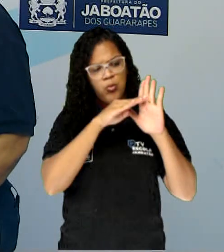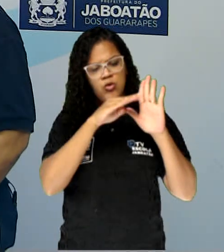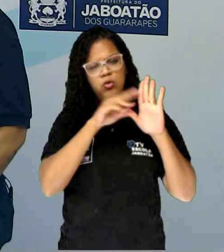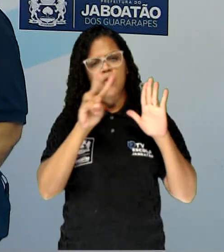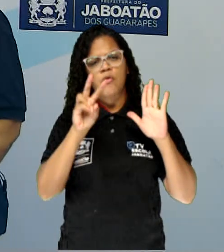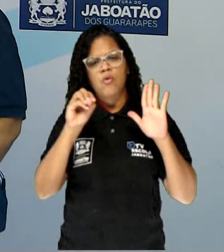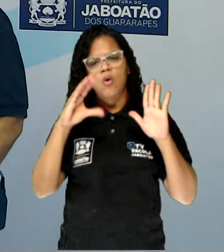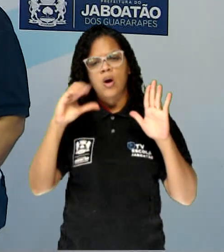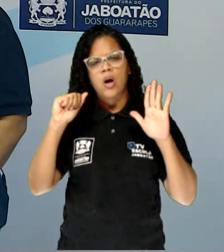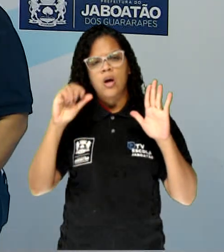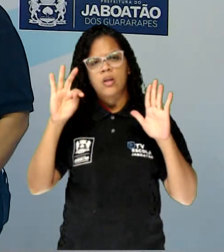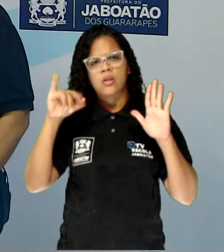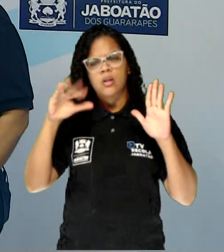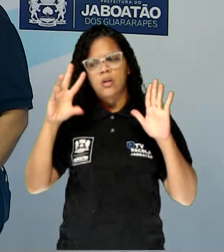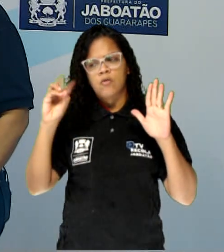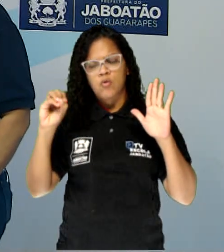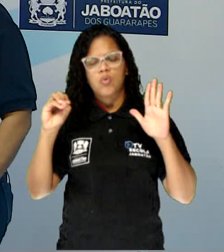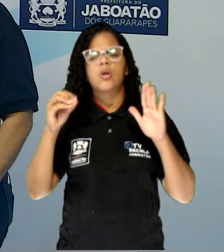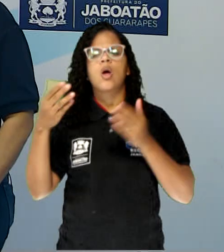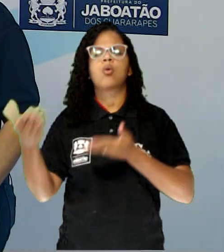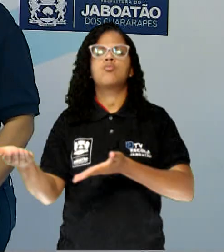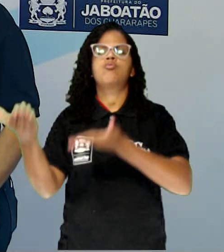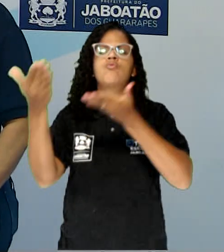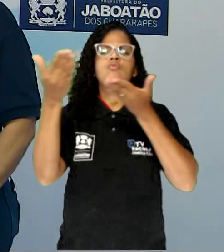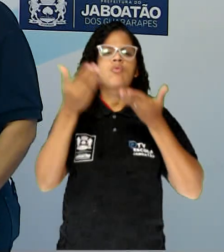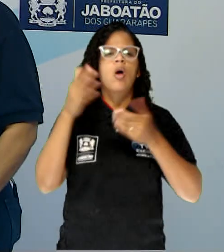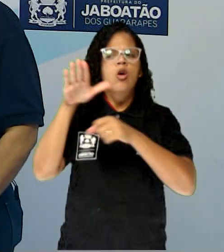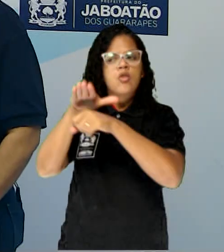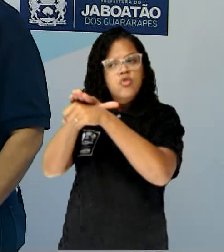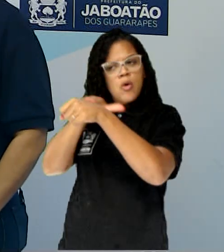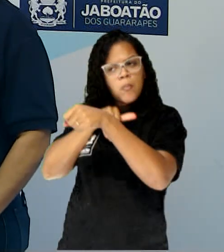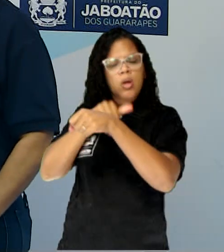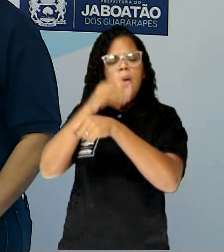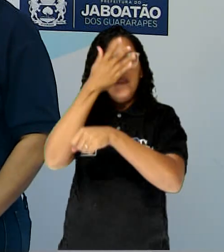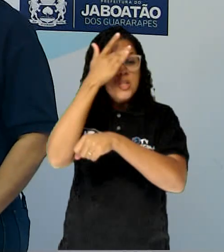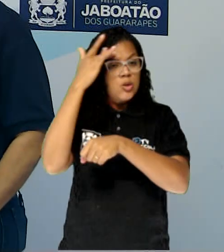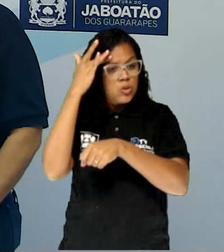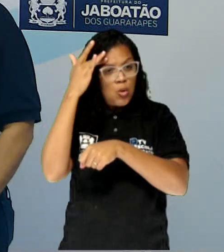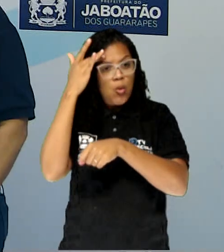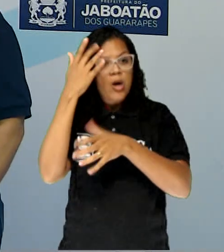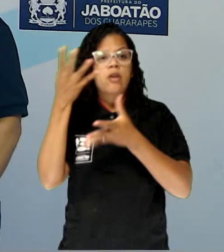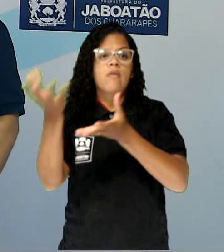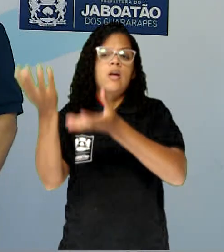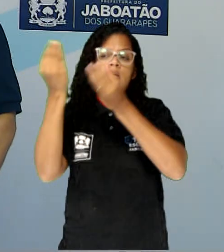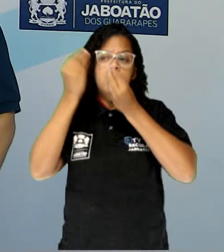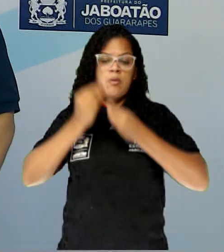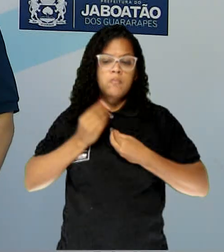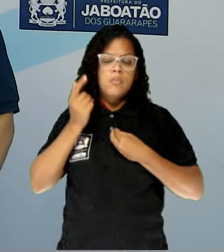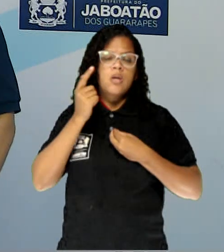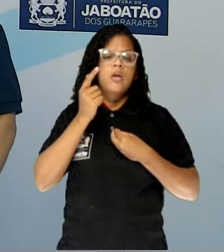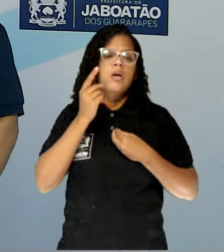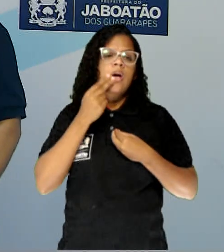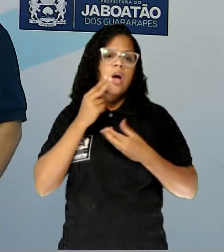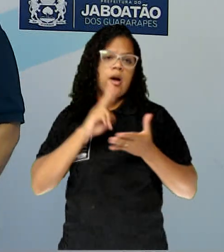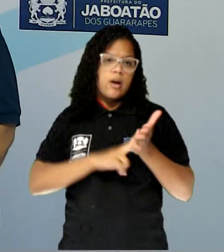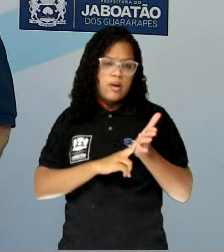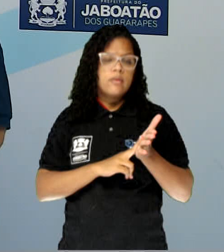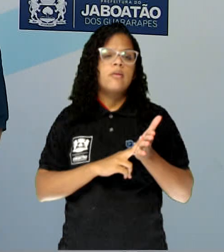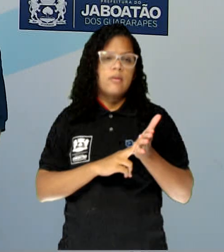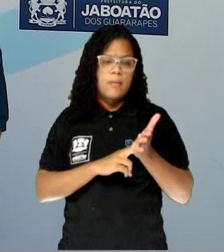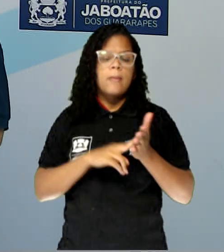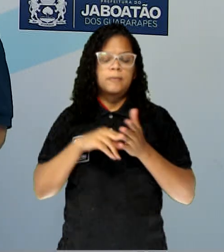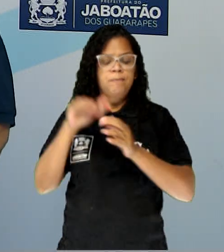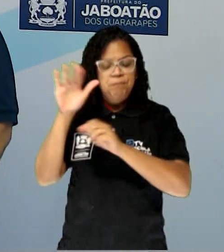vocativo é o chamamento a quem está se referindo a carta, quem é o destinatário. Então, o vocativo é o